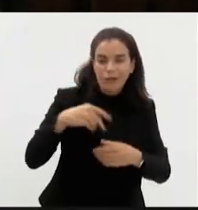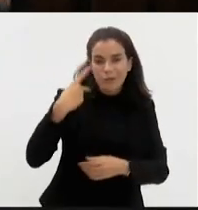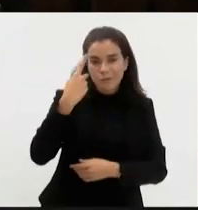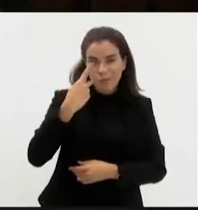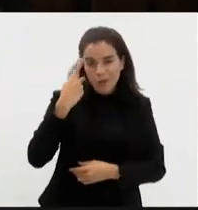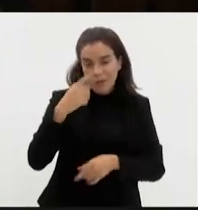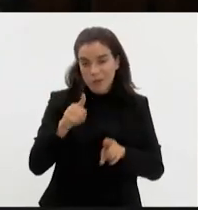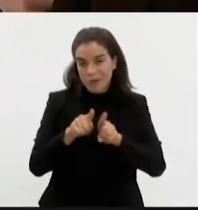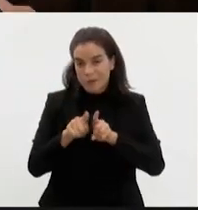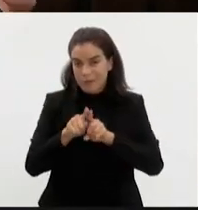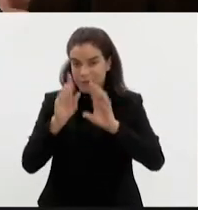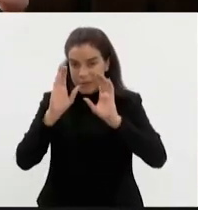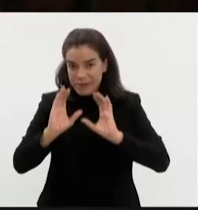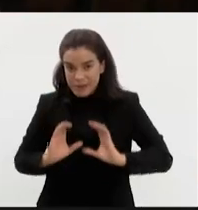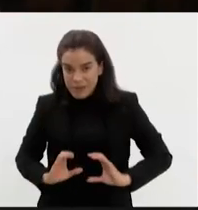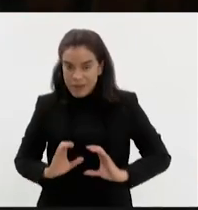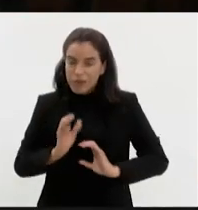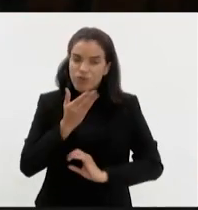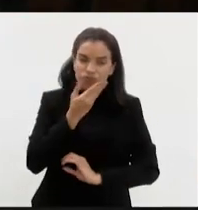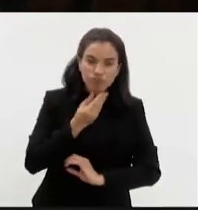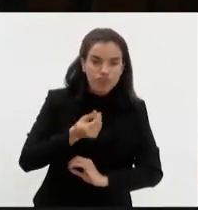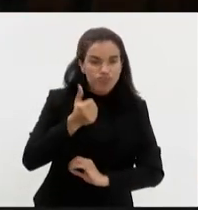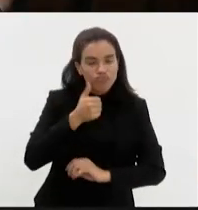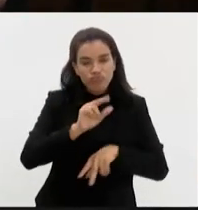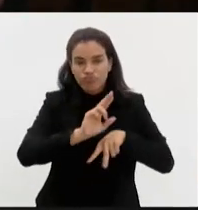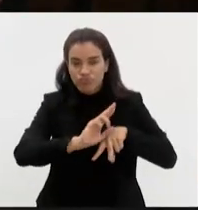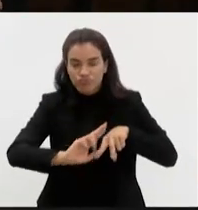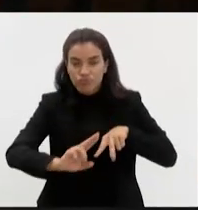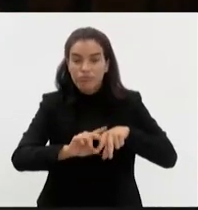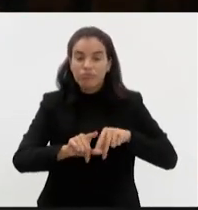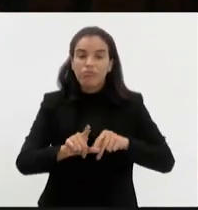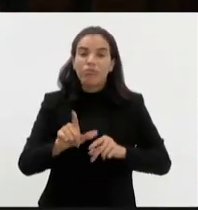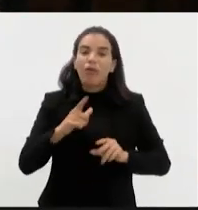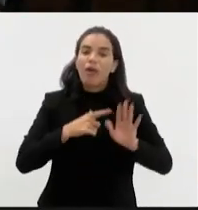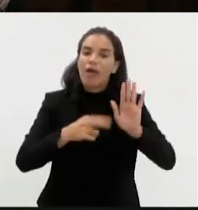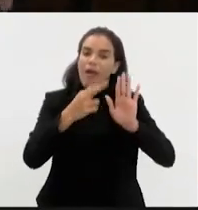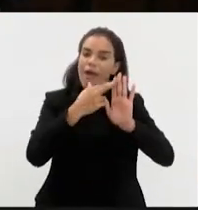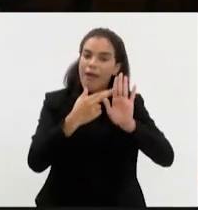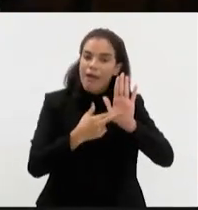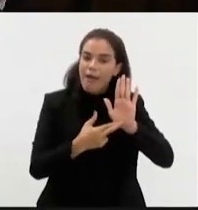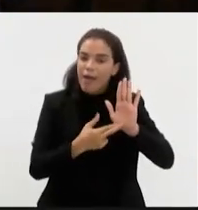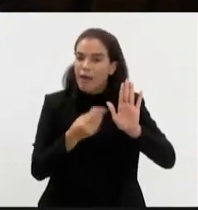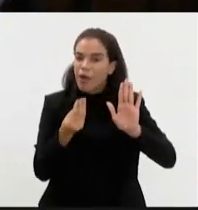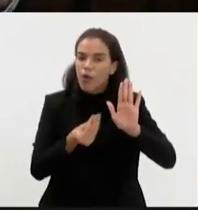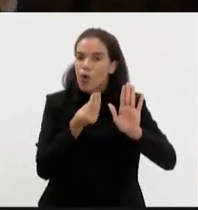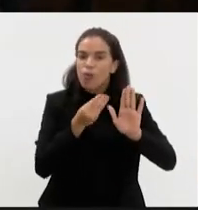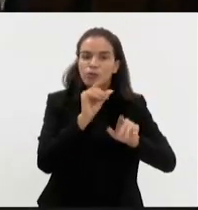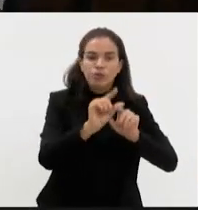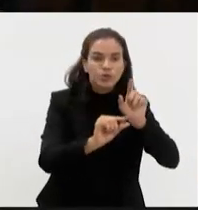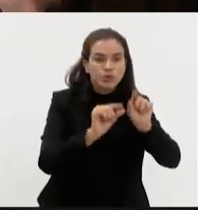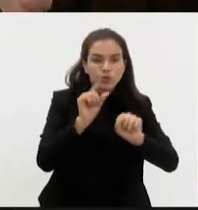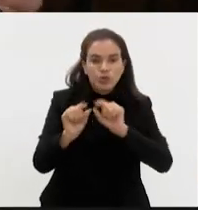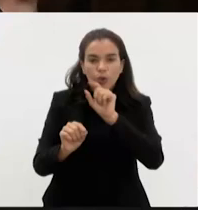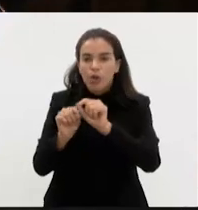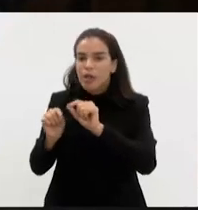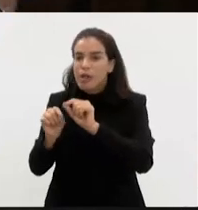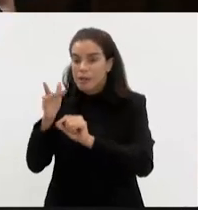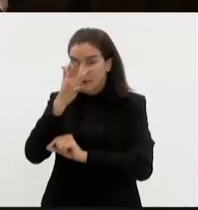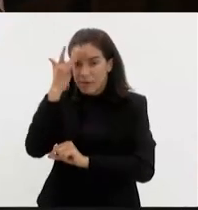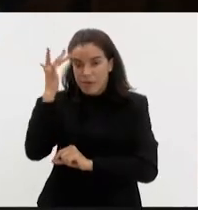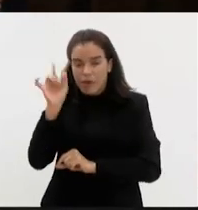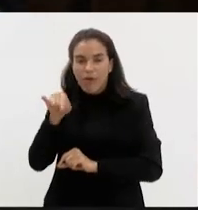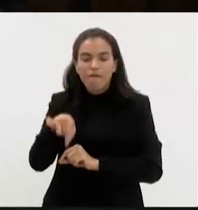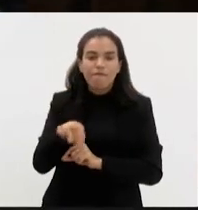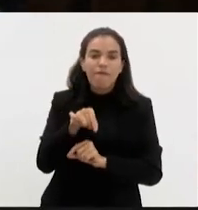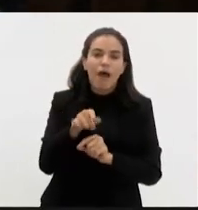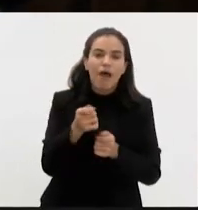cidadãos e cidadãs de que aquela regra de escolha de quem Vai comandar quem vai ter o poder é uma regra